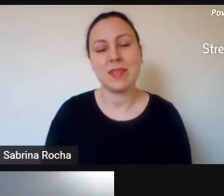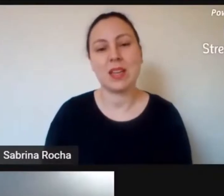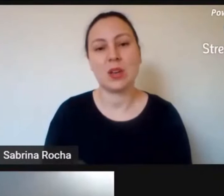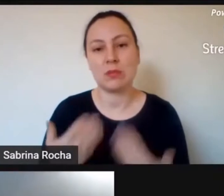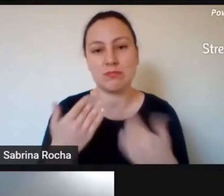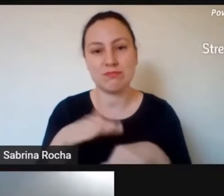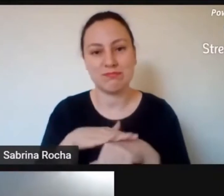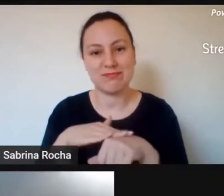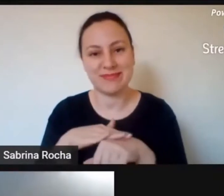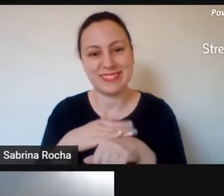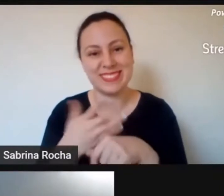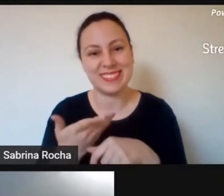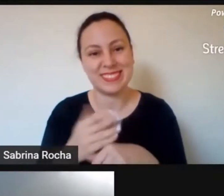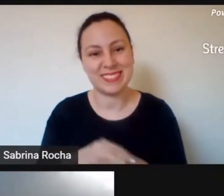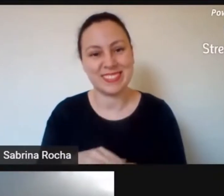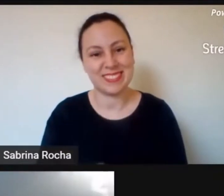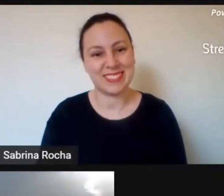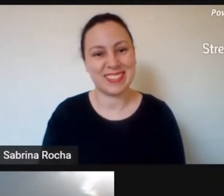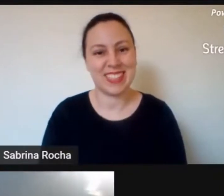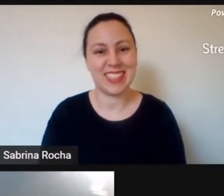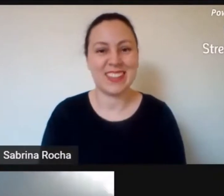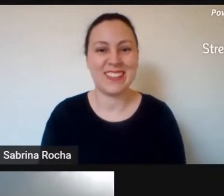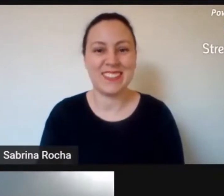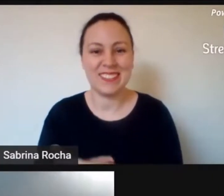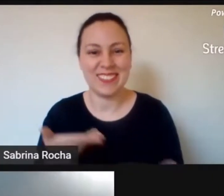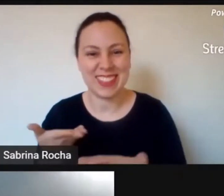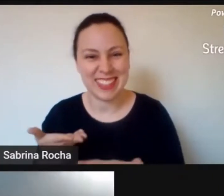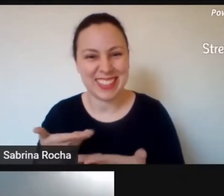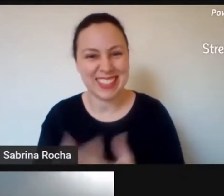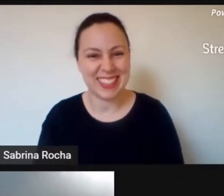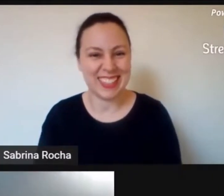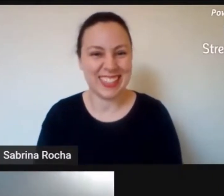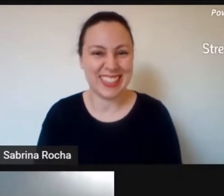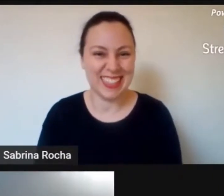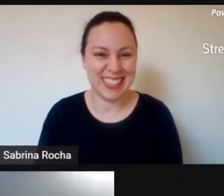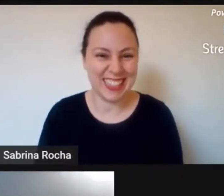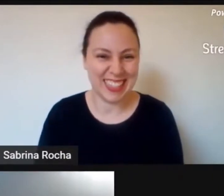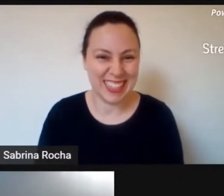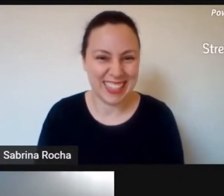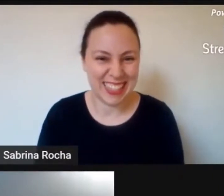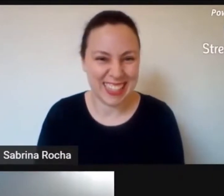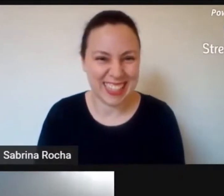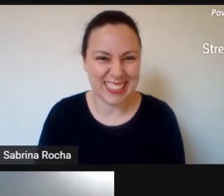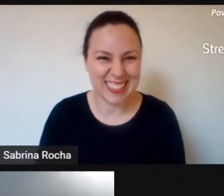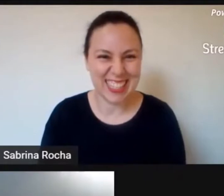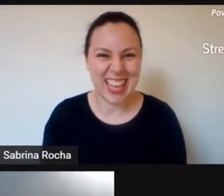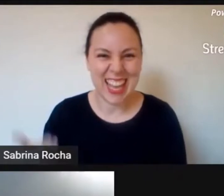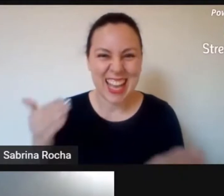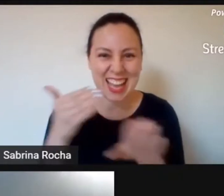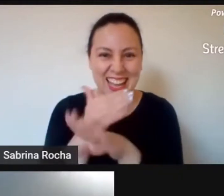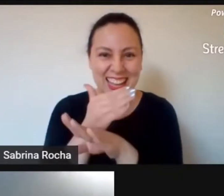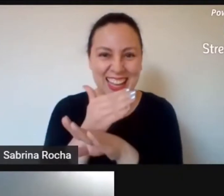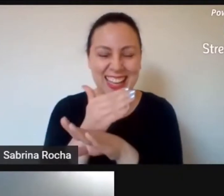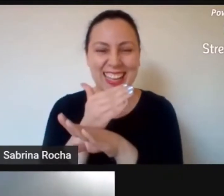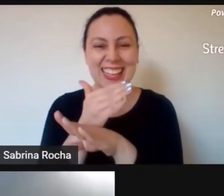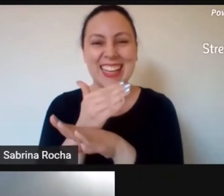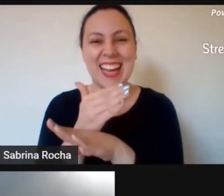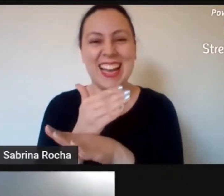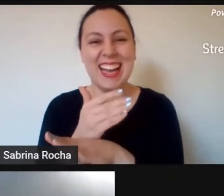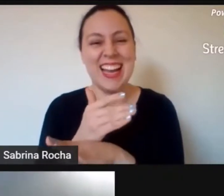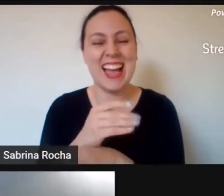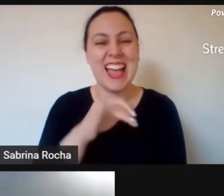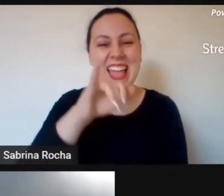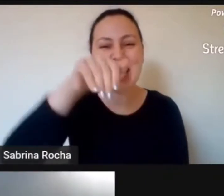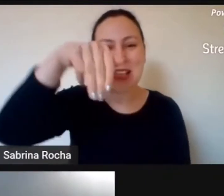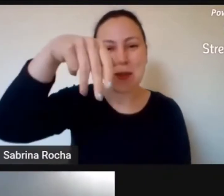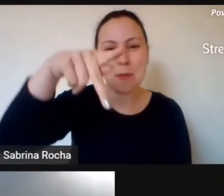Dunker está de volta. Dunker, seja bem-vindo. Passei no meu teste de improvisação, eu acho.